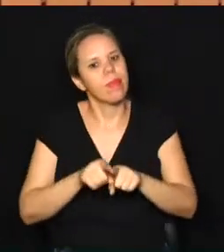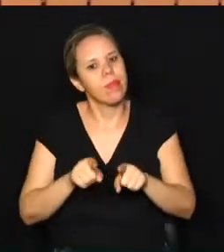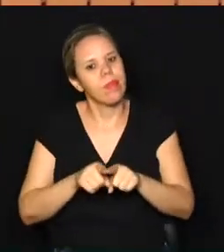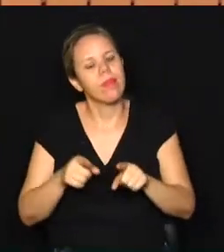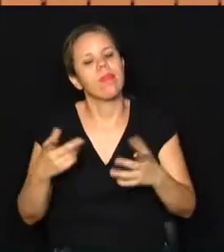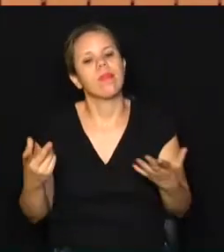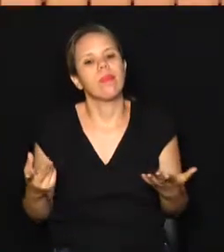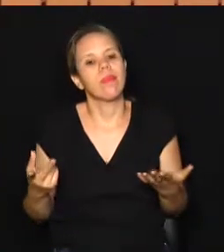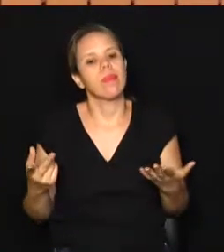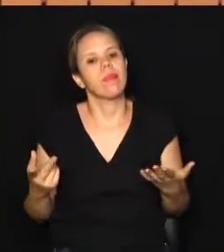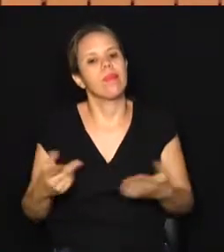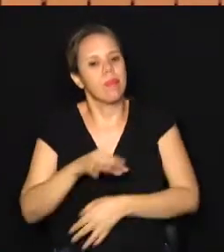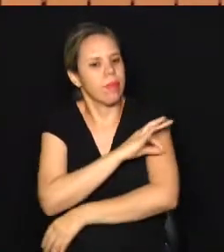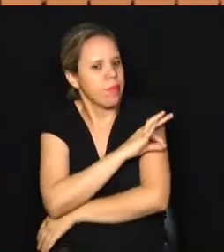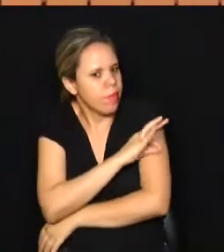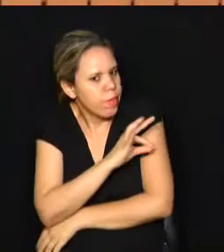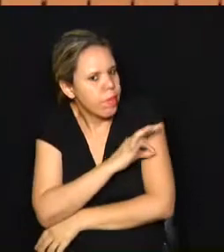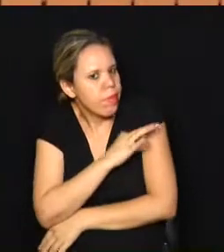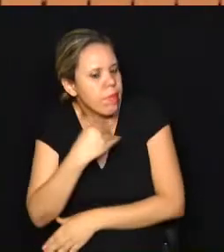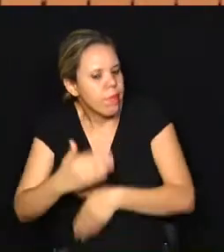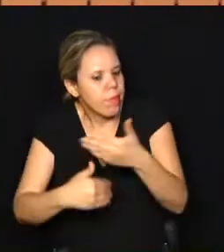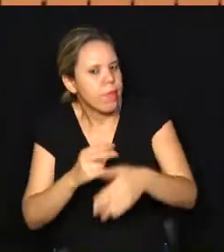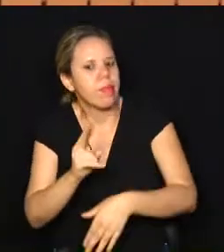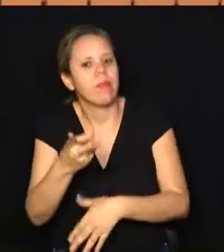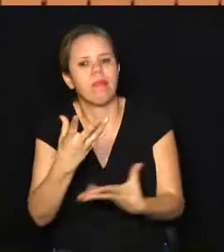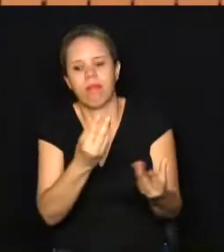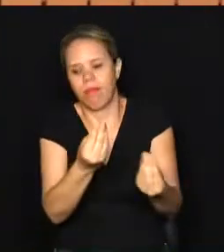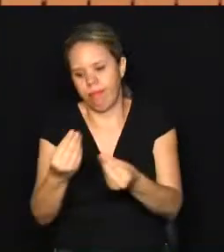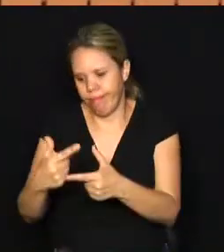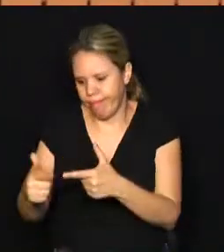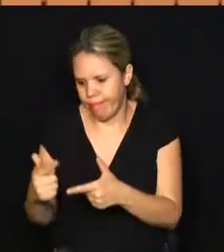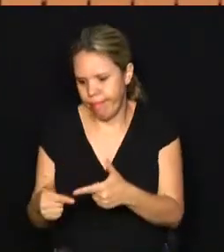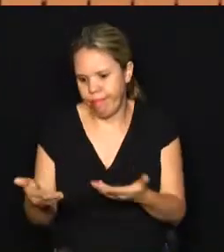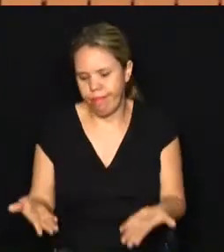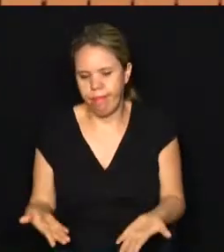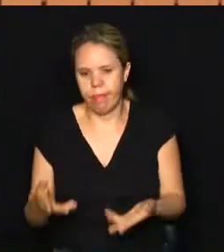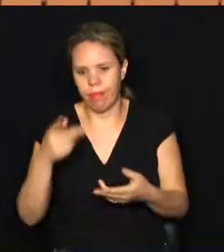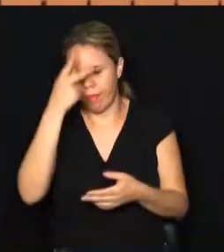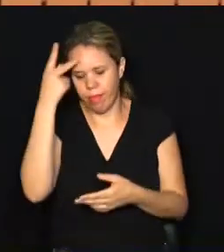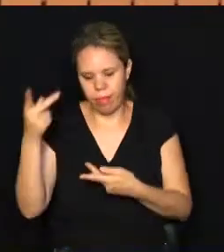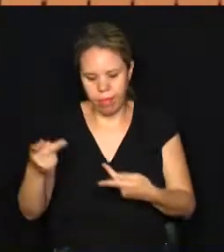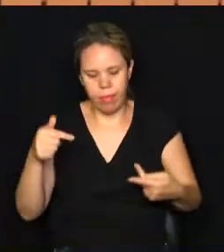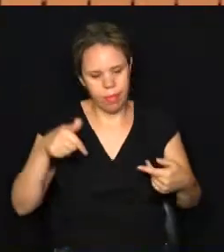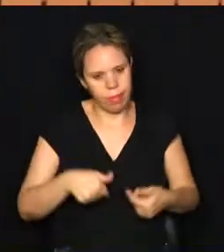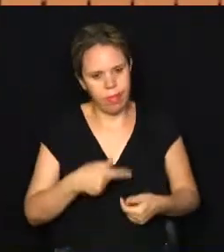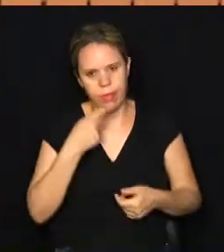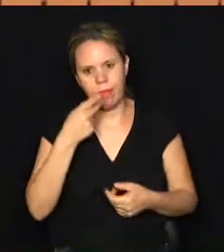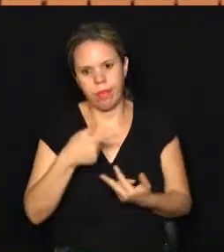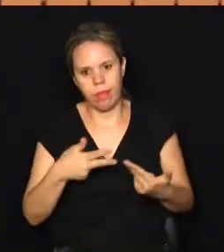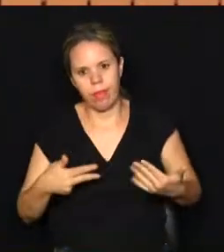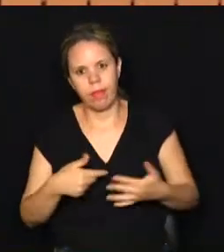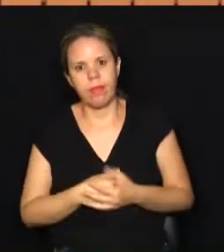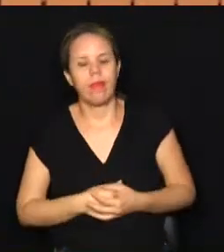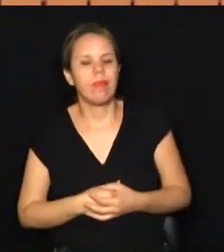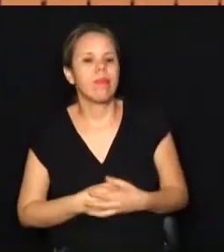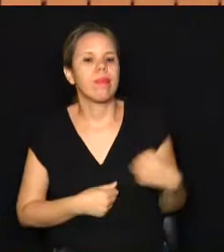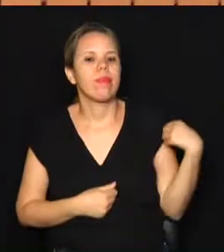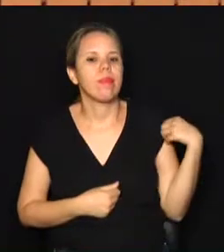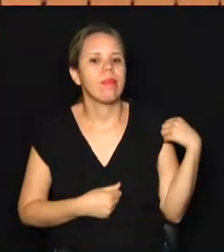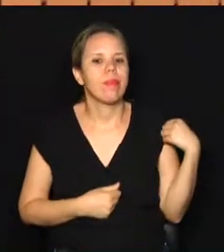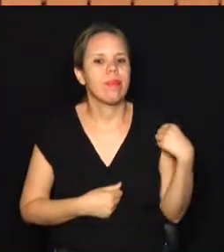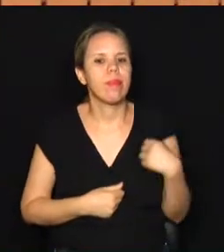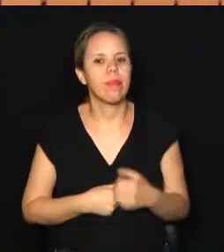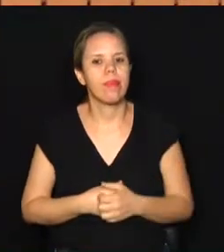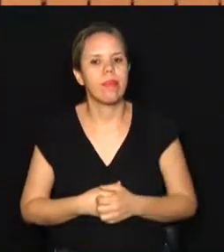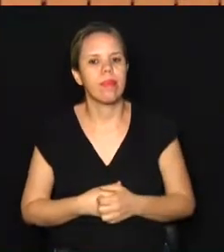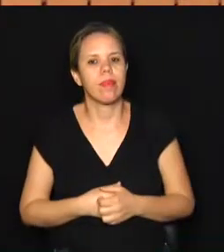à frente, com muitos problemas. Aqui nossos convidados vão tratar dessas questões, vão tratar tanto das